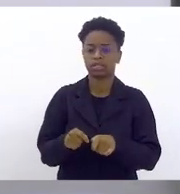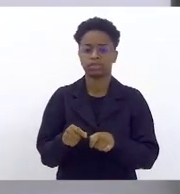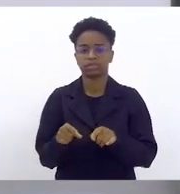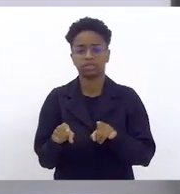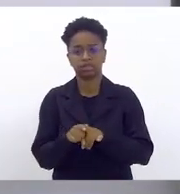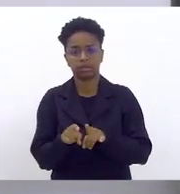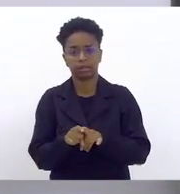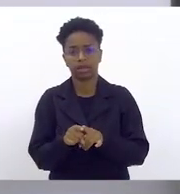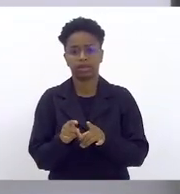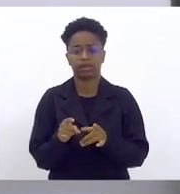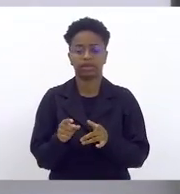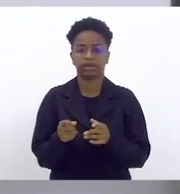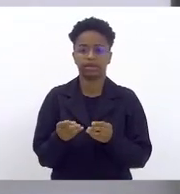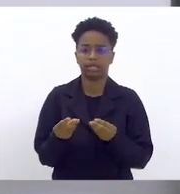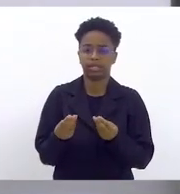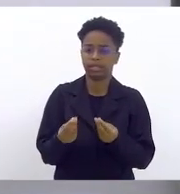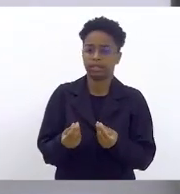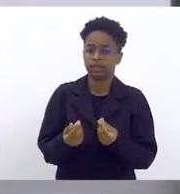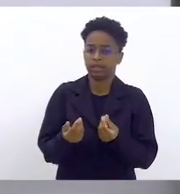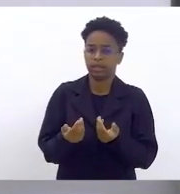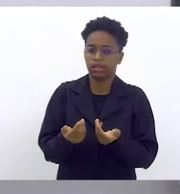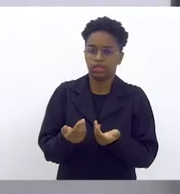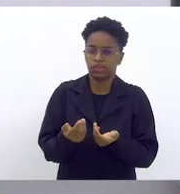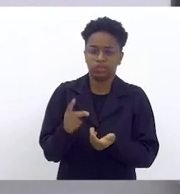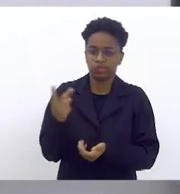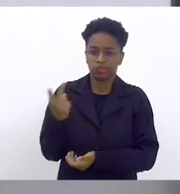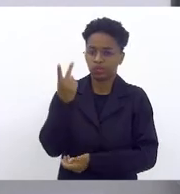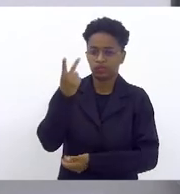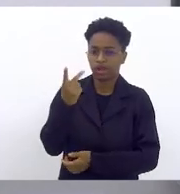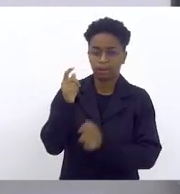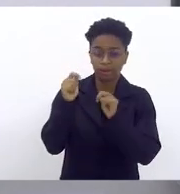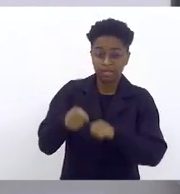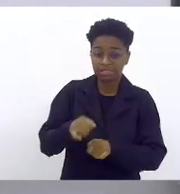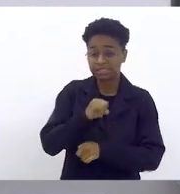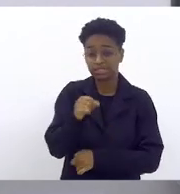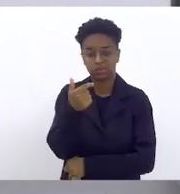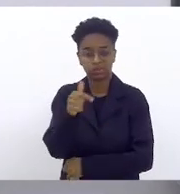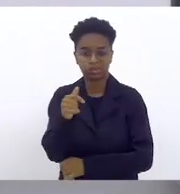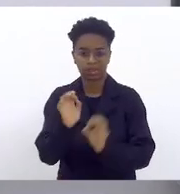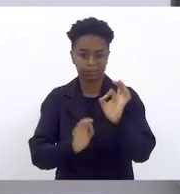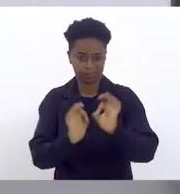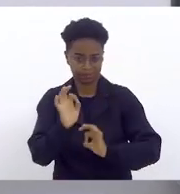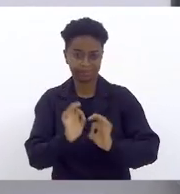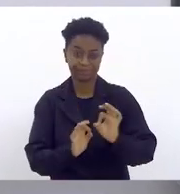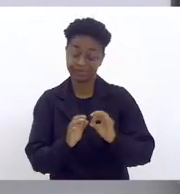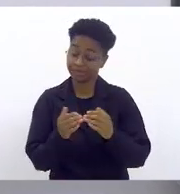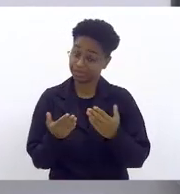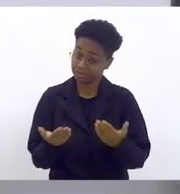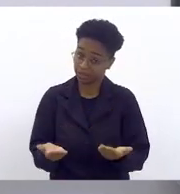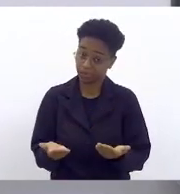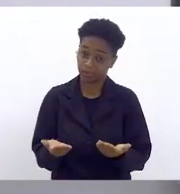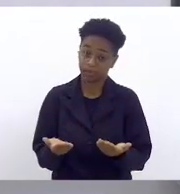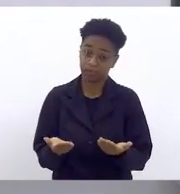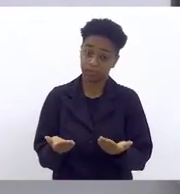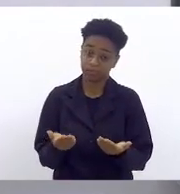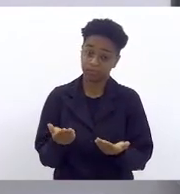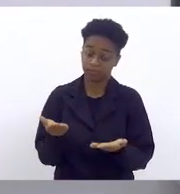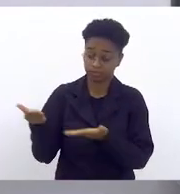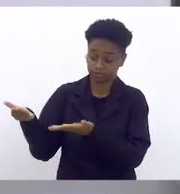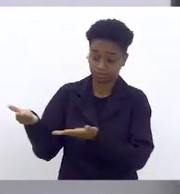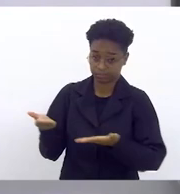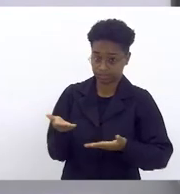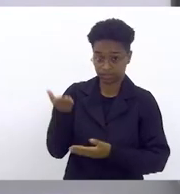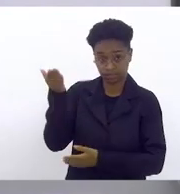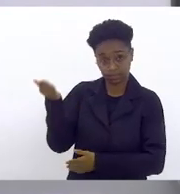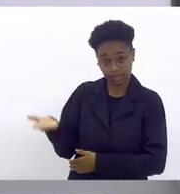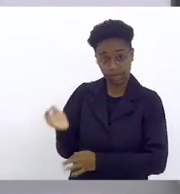potencialidade de nada vale potencial sem planejamento Então qual a palavra o nosso